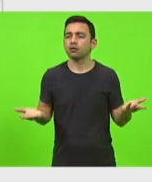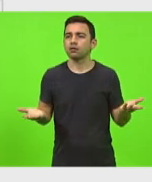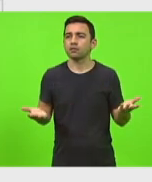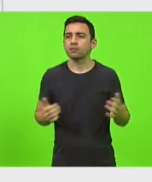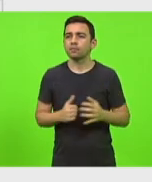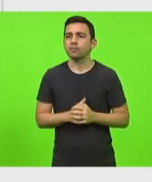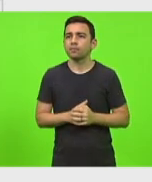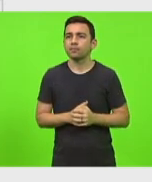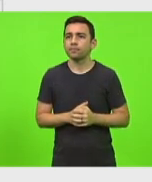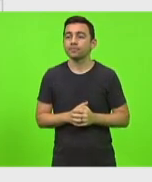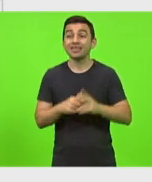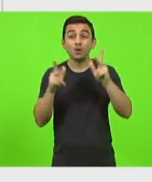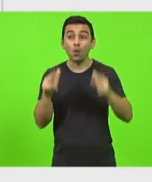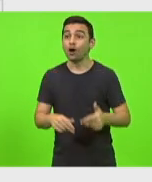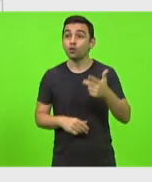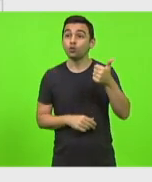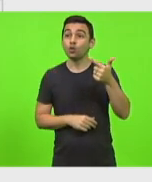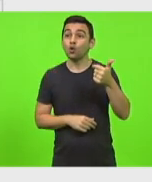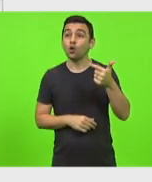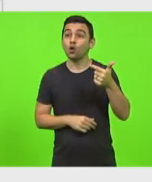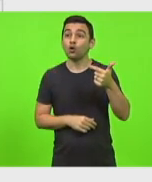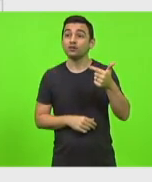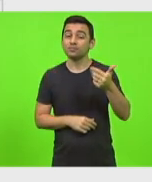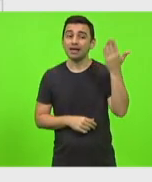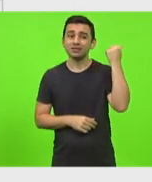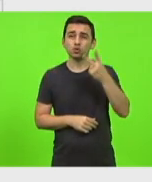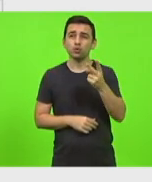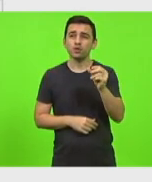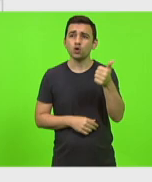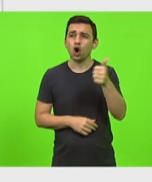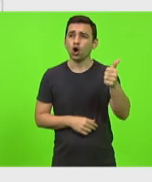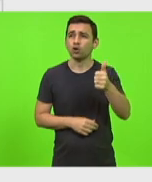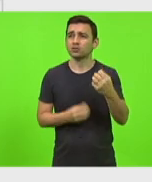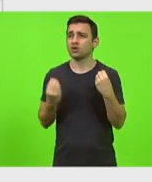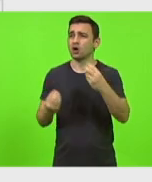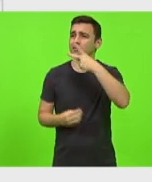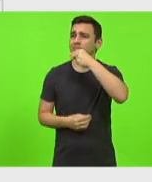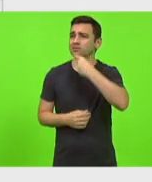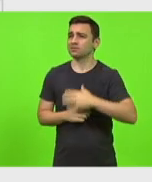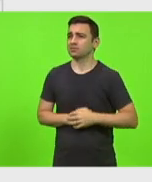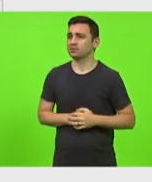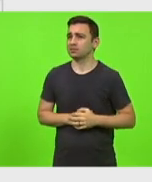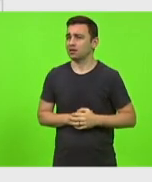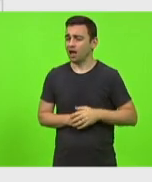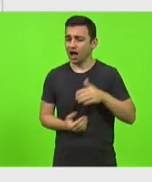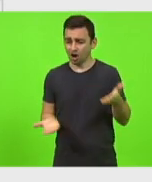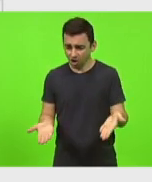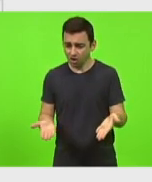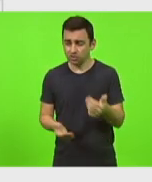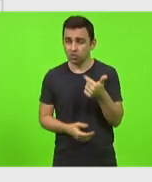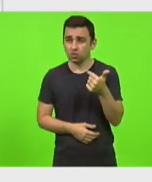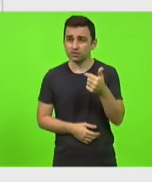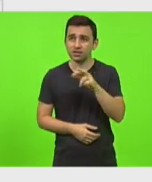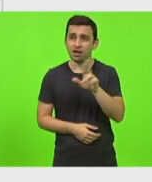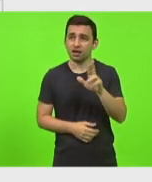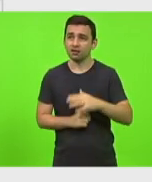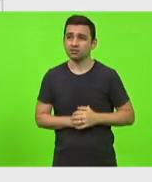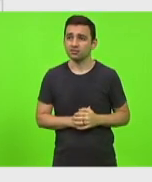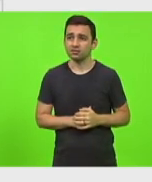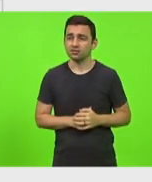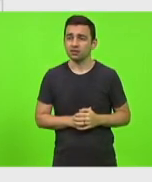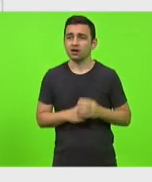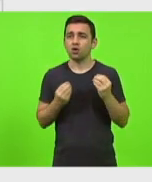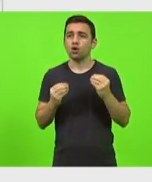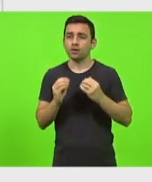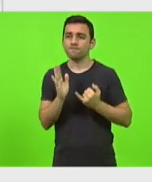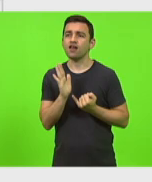O mesmo R$ 12,00 de 2011, Kennedy, está R$ 12,00 agora. Agora, olha quanto que está a inflação